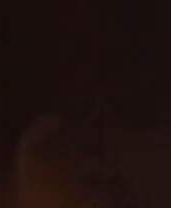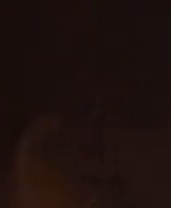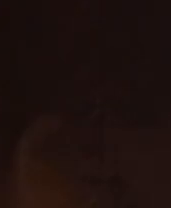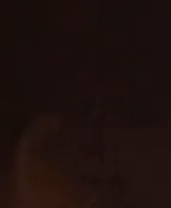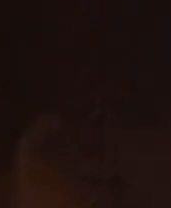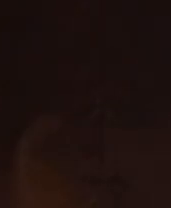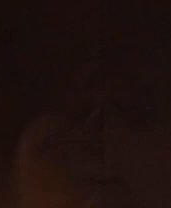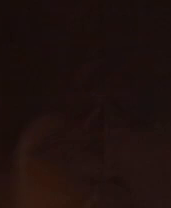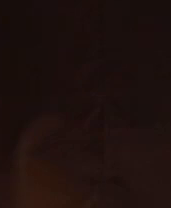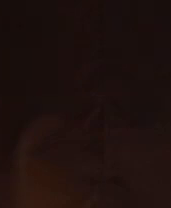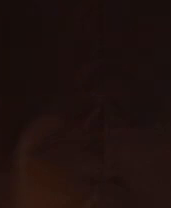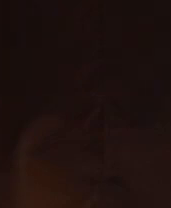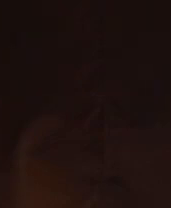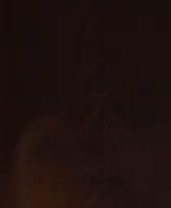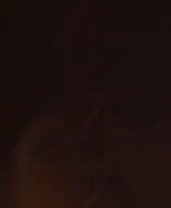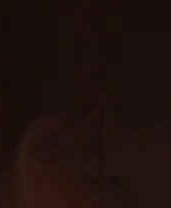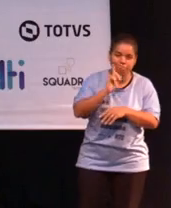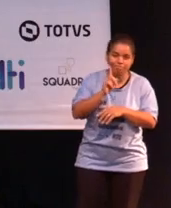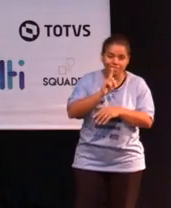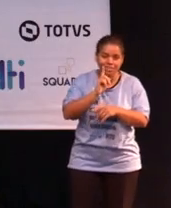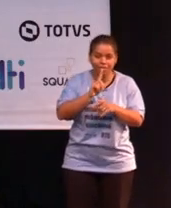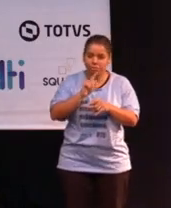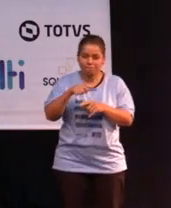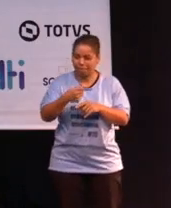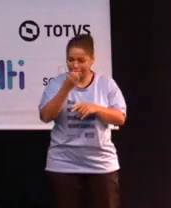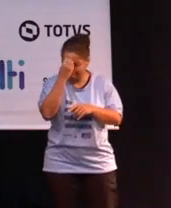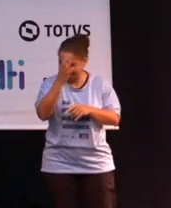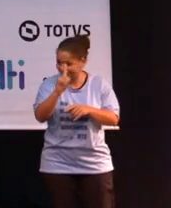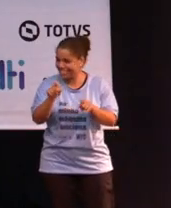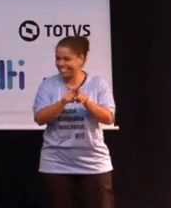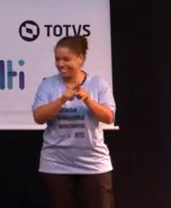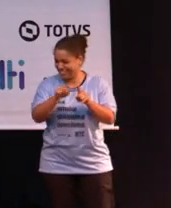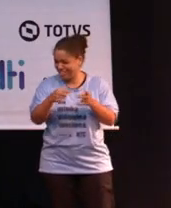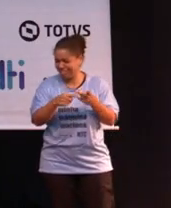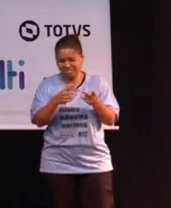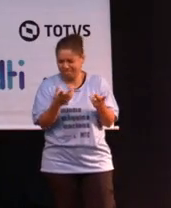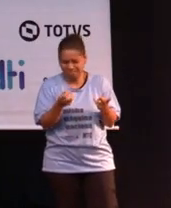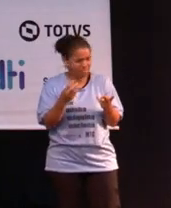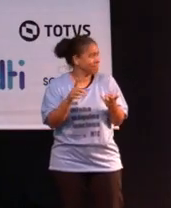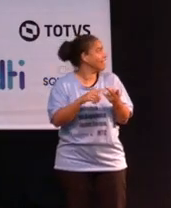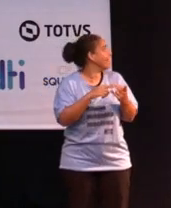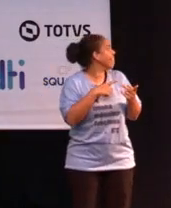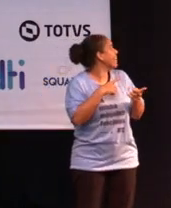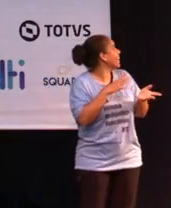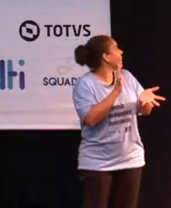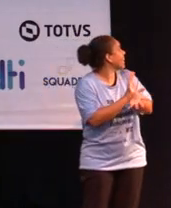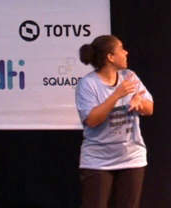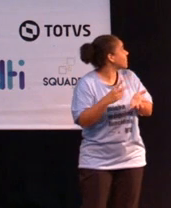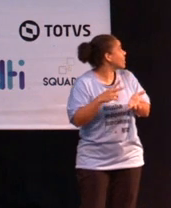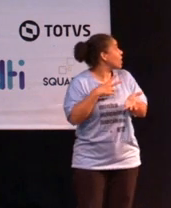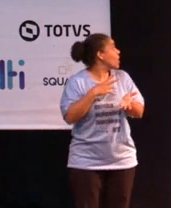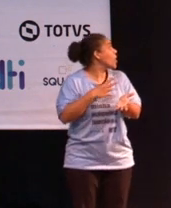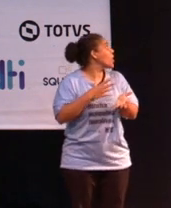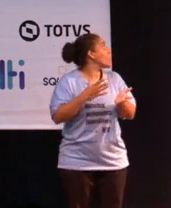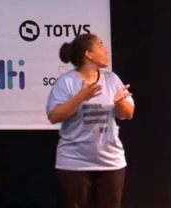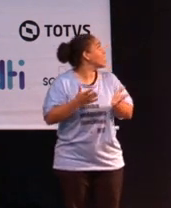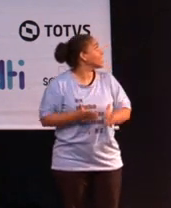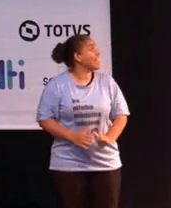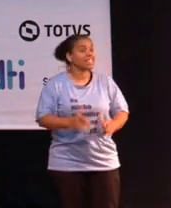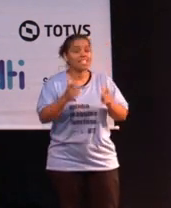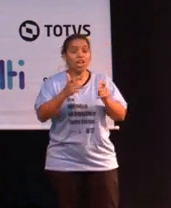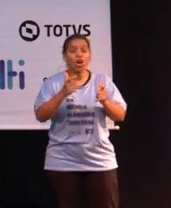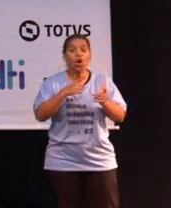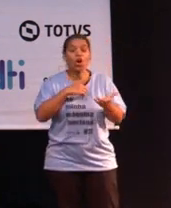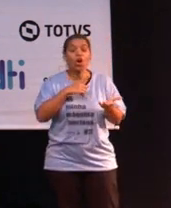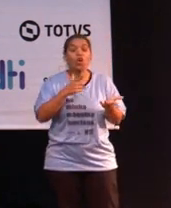inclusive é soteropolitano total politano quem é nascido em salvador na primeira vez que votei na